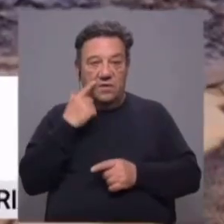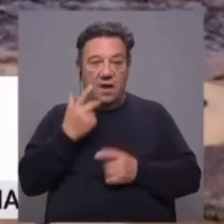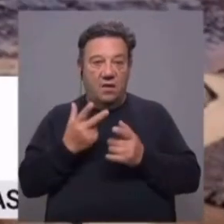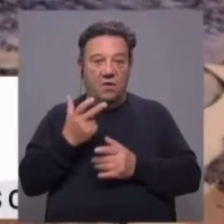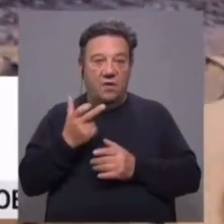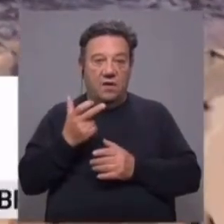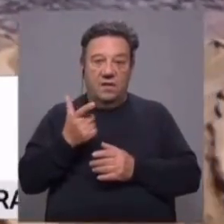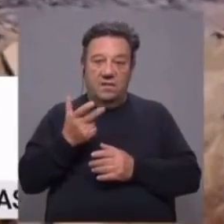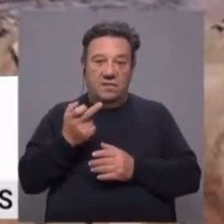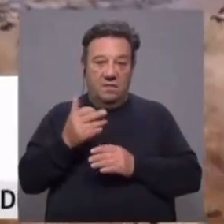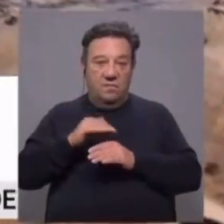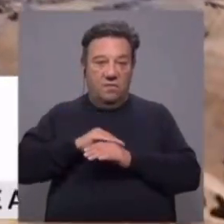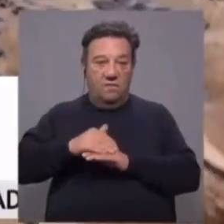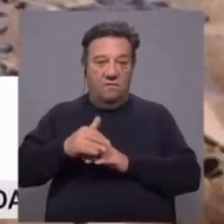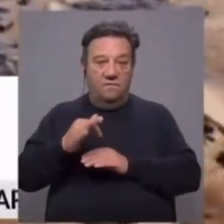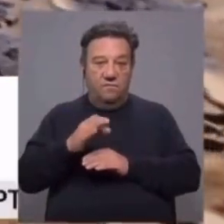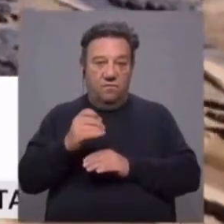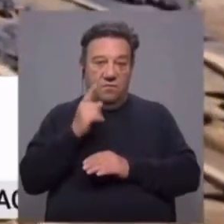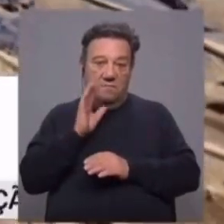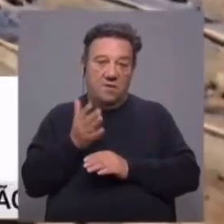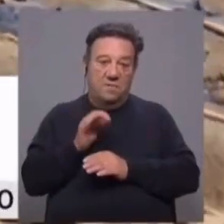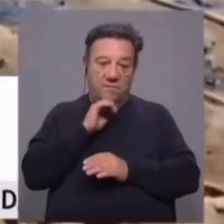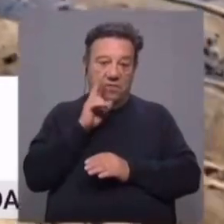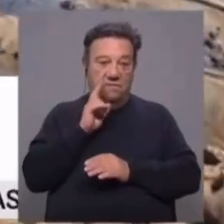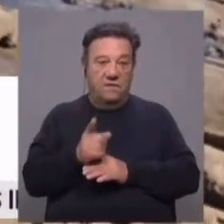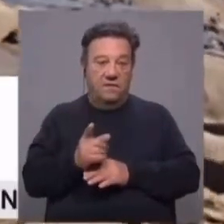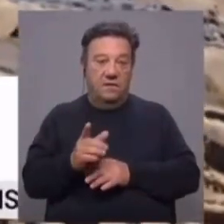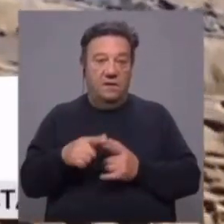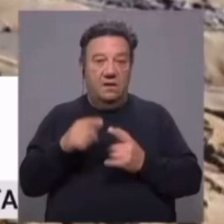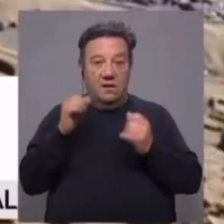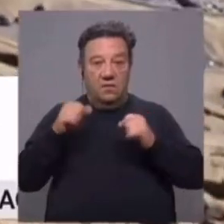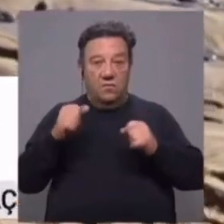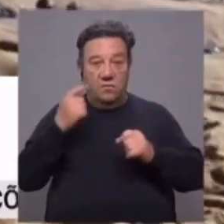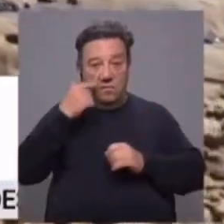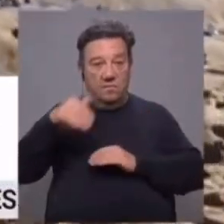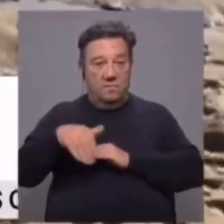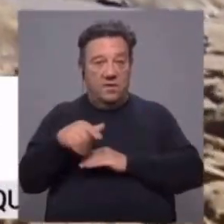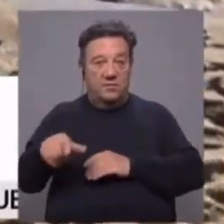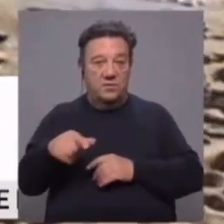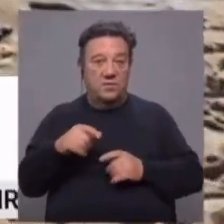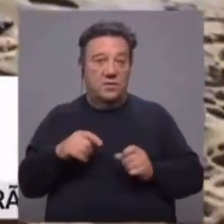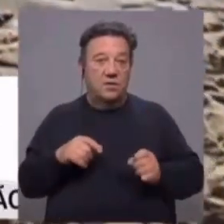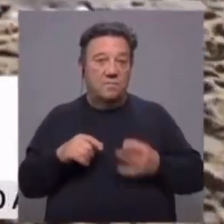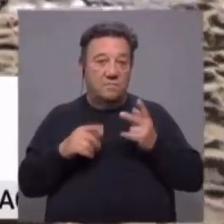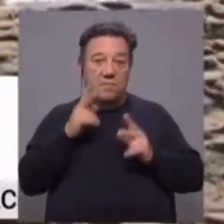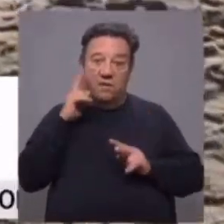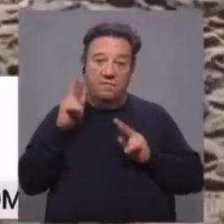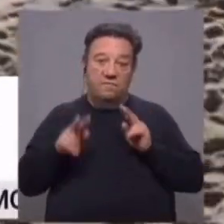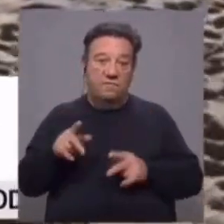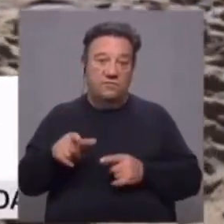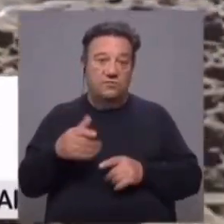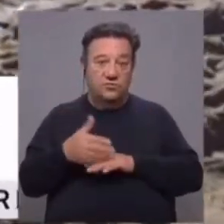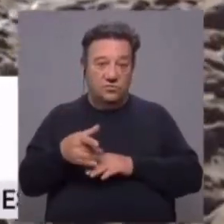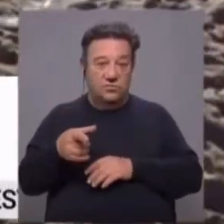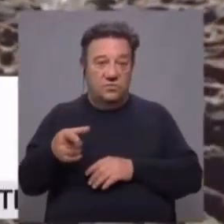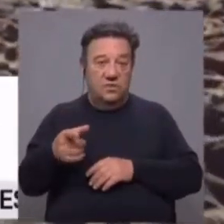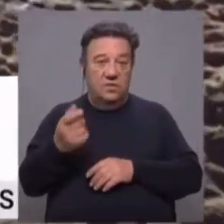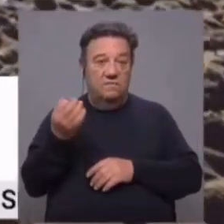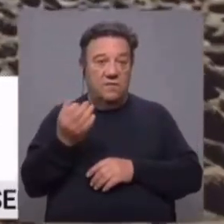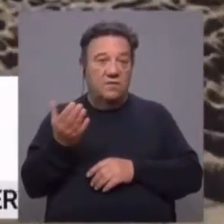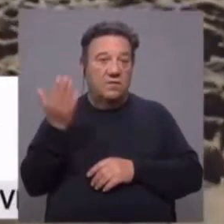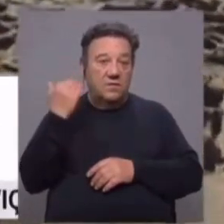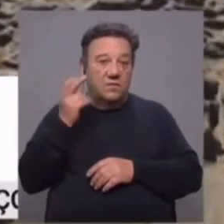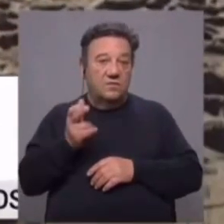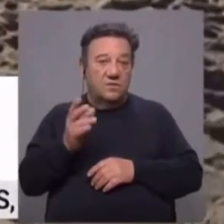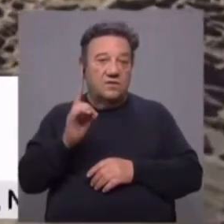forro e é isso mais ou menos que temos ali, que conseguimos ver. De acordo com aqueles que por ali passam, os primeiros avistamentos destes vestígios terão ocorrido nos